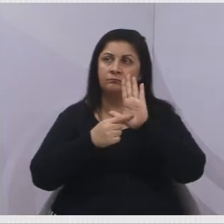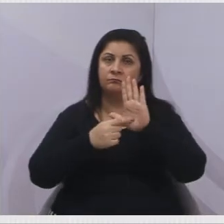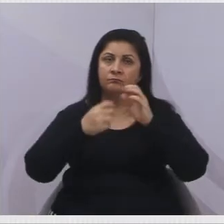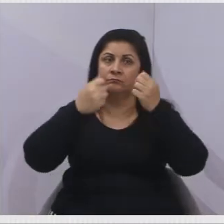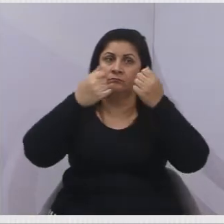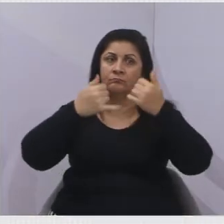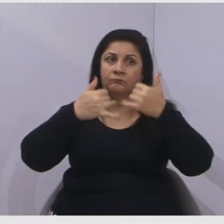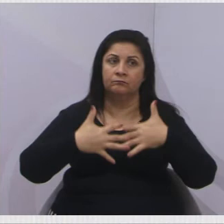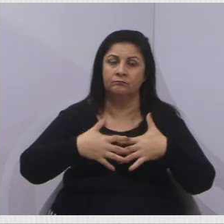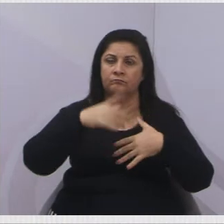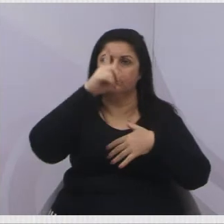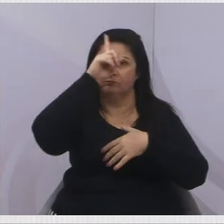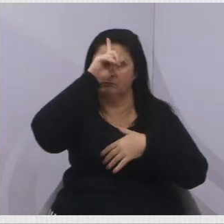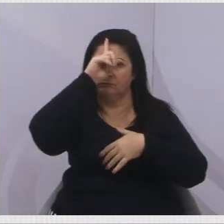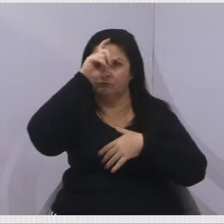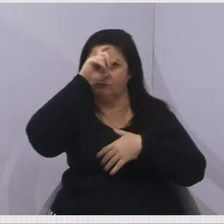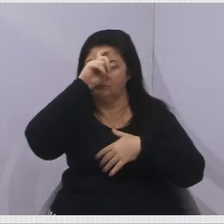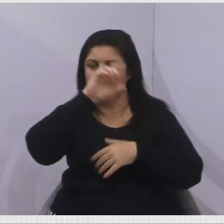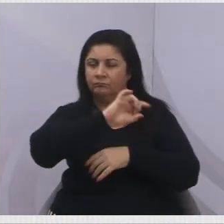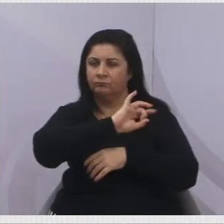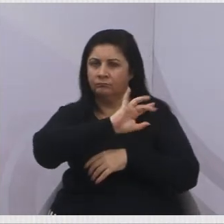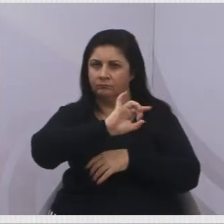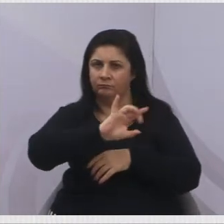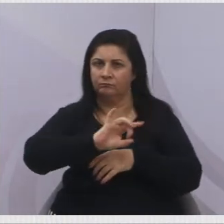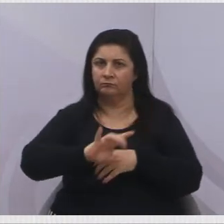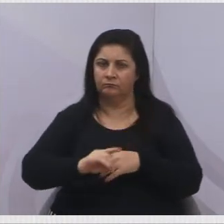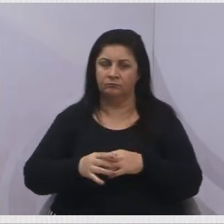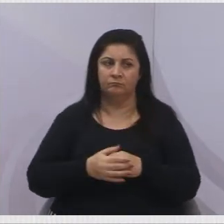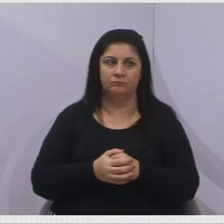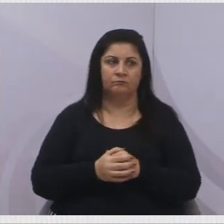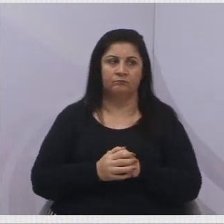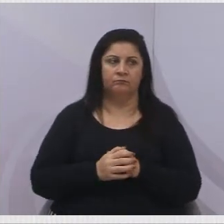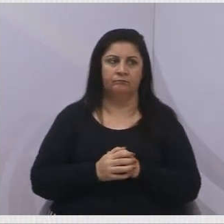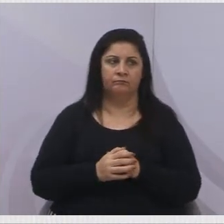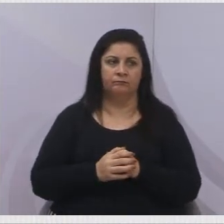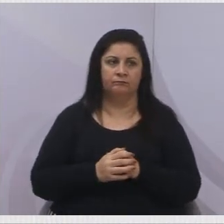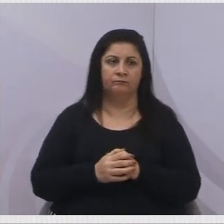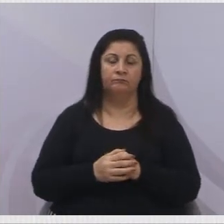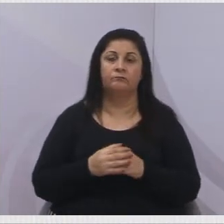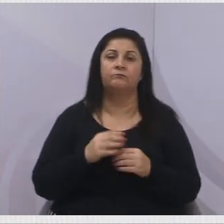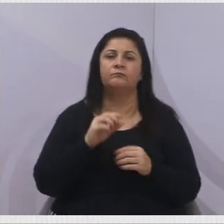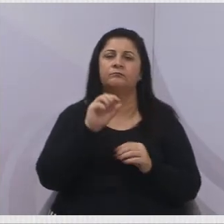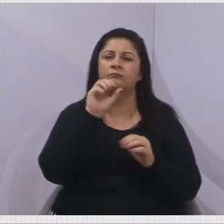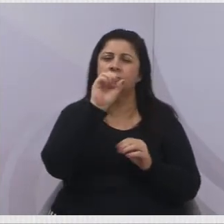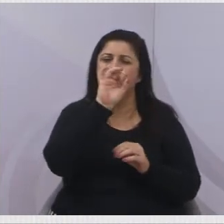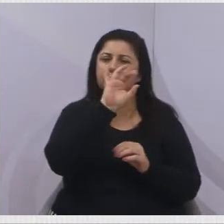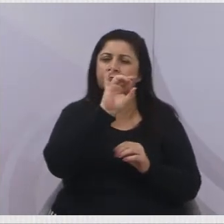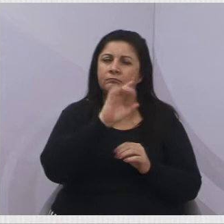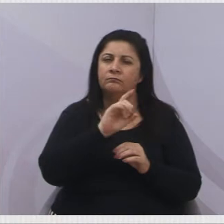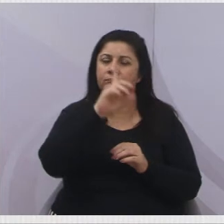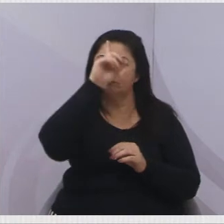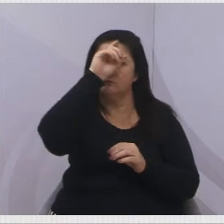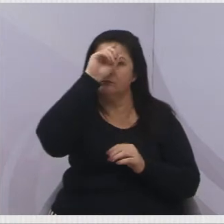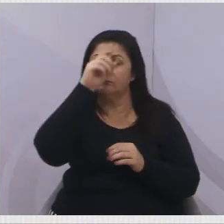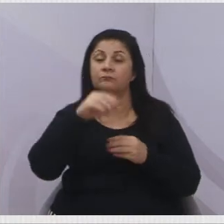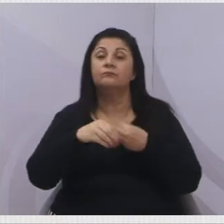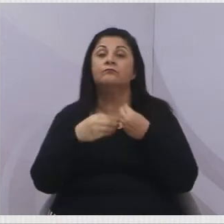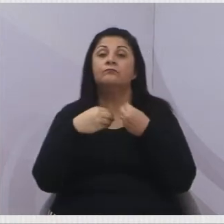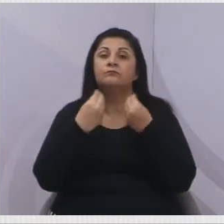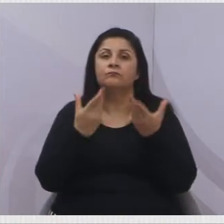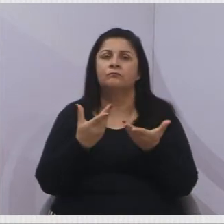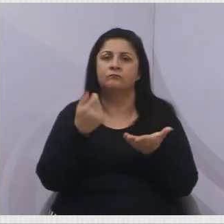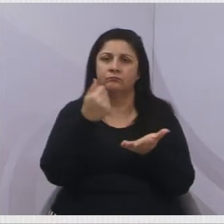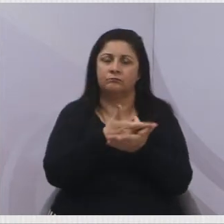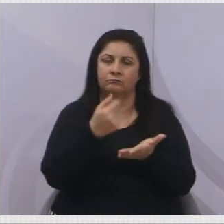hospitais e conveniados e as despesas com cada um desses hospitais e conveniados. E